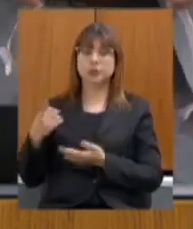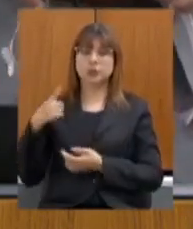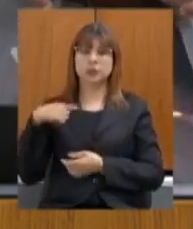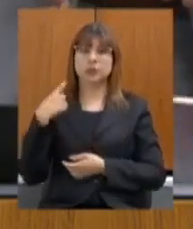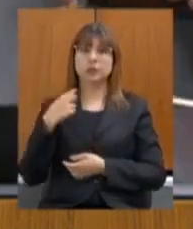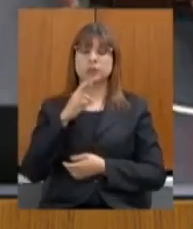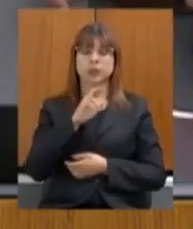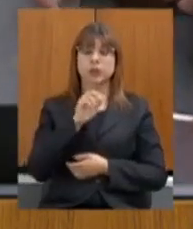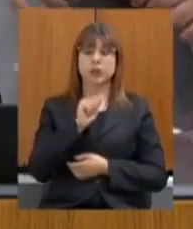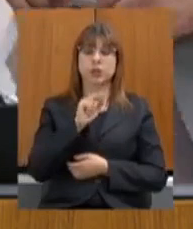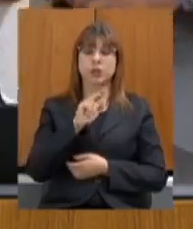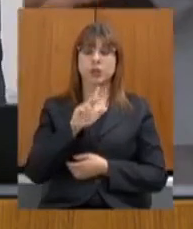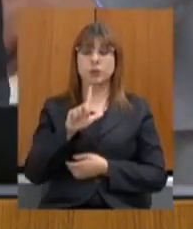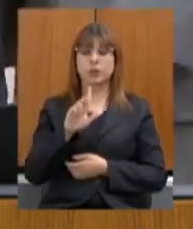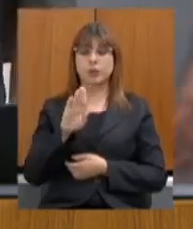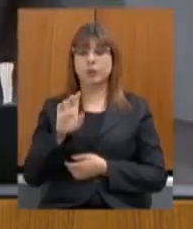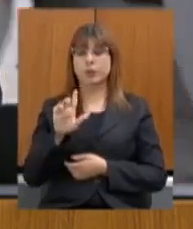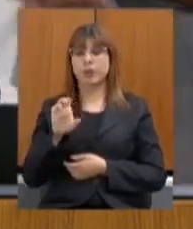deputado Raul Belém.